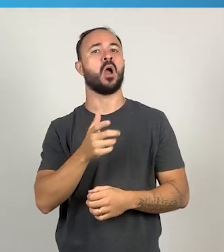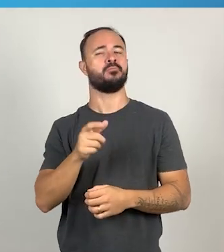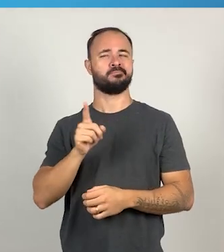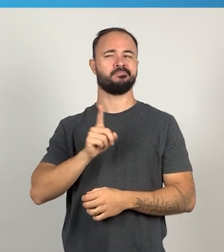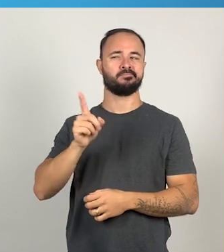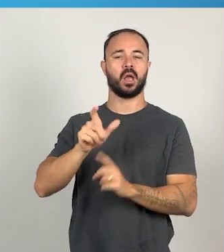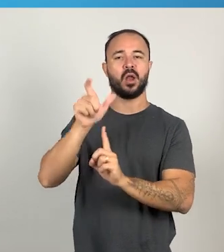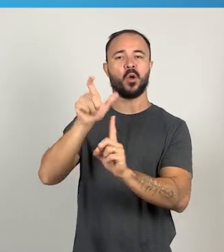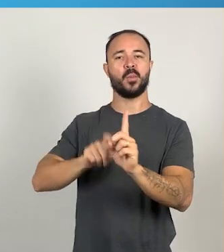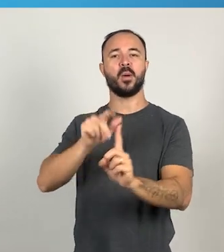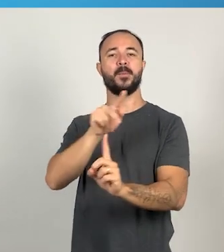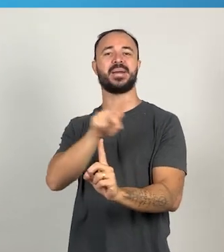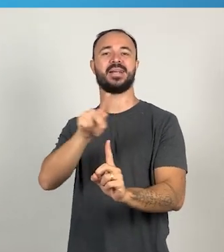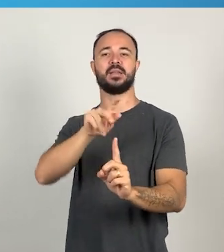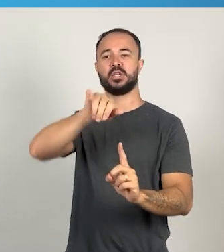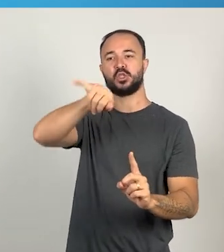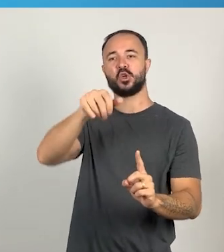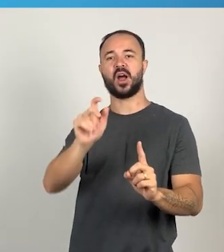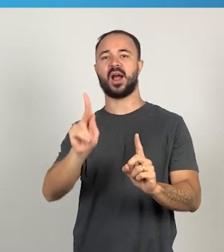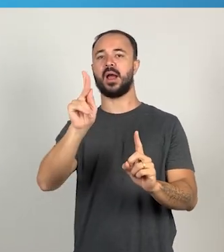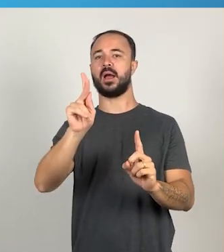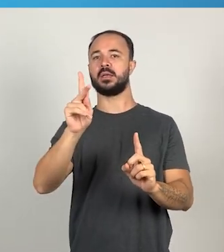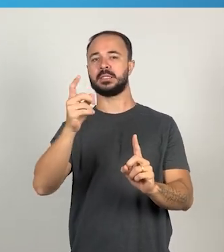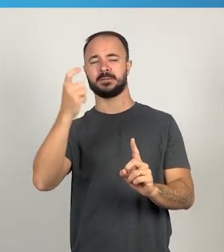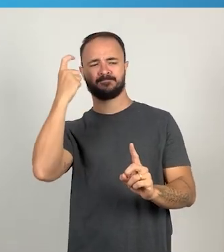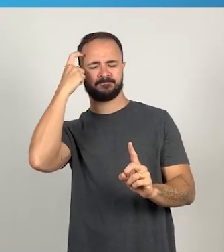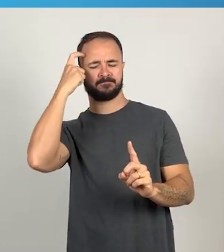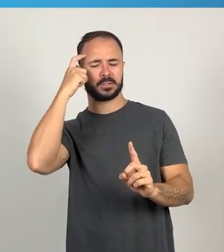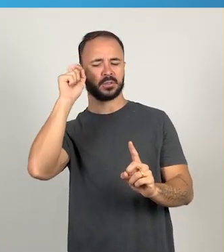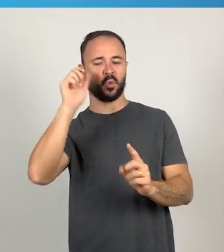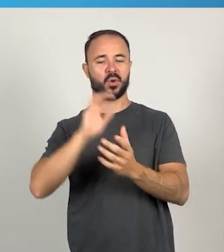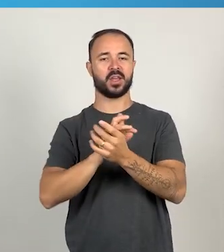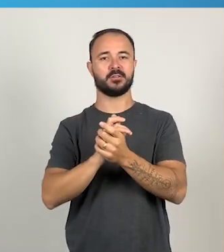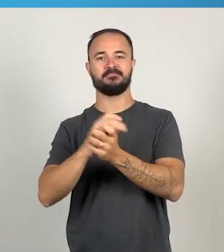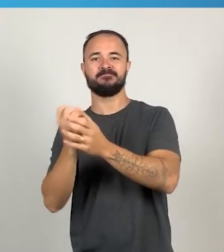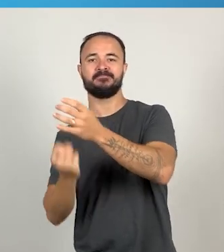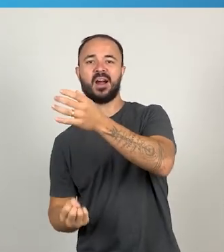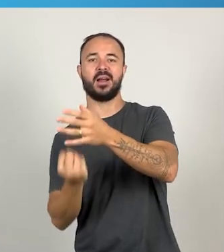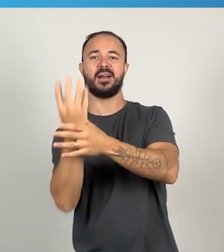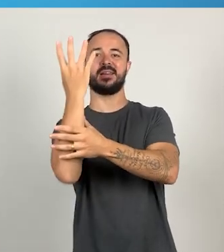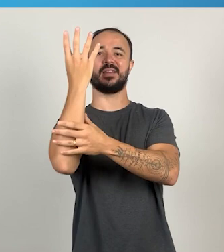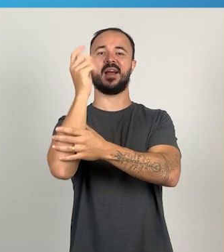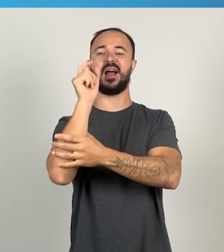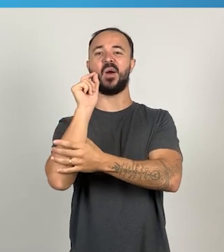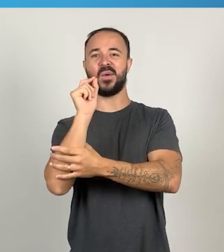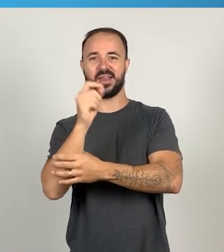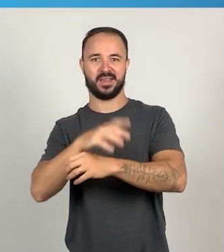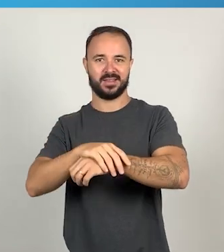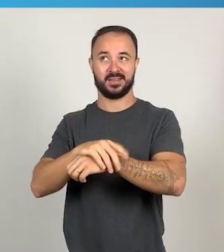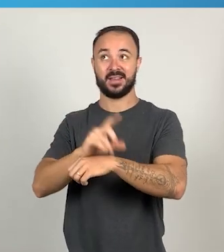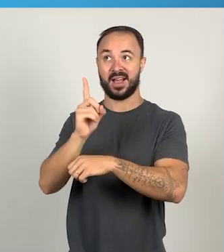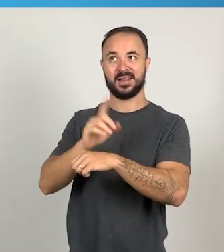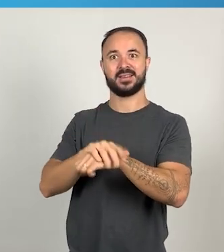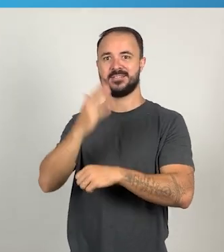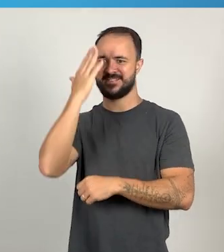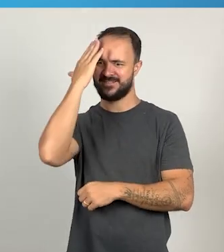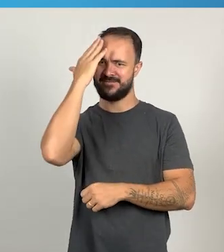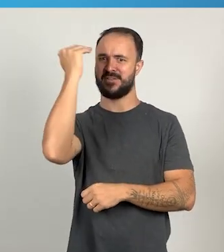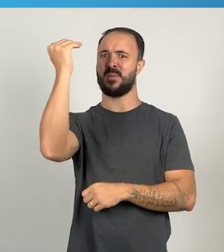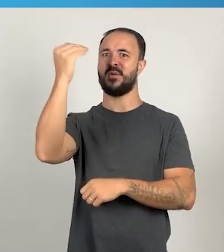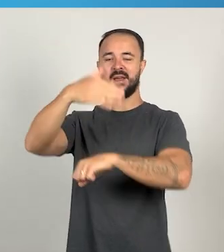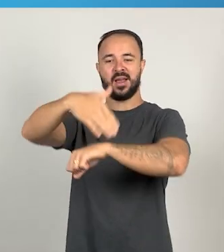e integrar o território do nosso país, nós temos aqui o surgimento, né, a construção da